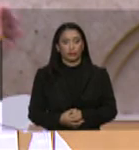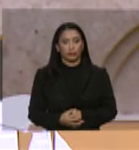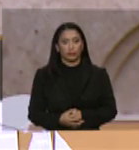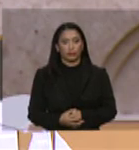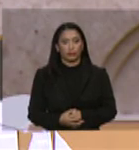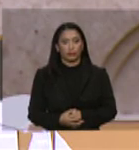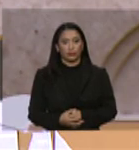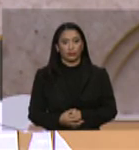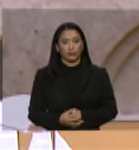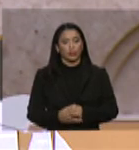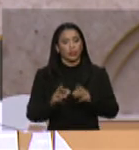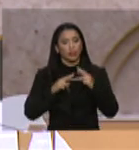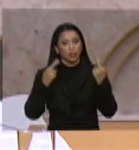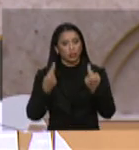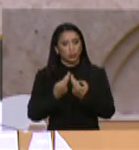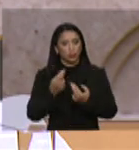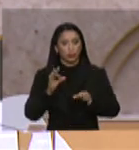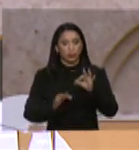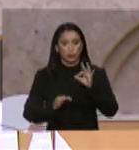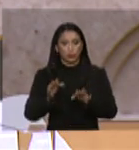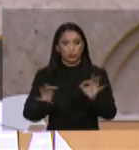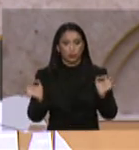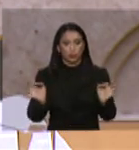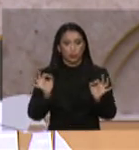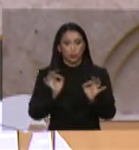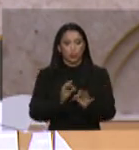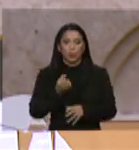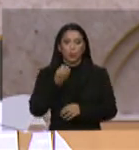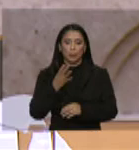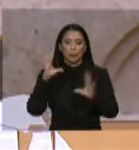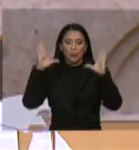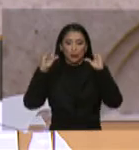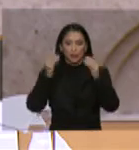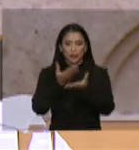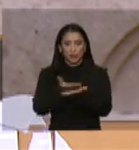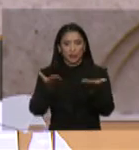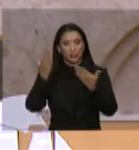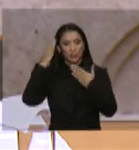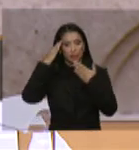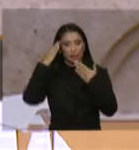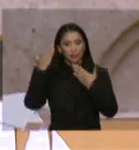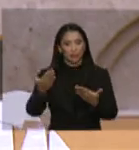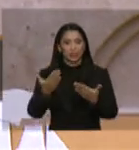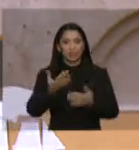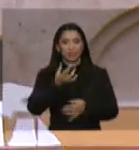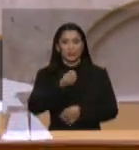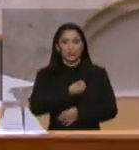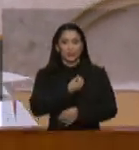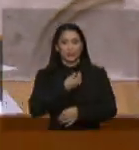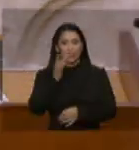declarou encerrar da sessão desde já de uma ótima noite a todos e agradecendo a presença